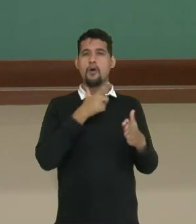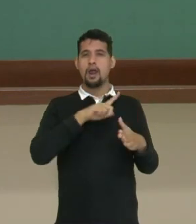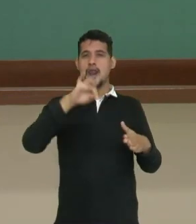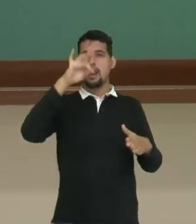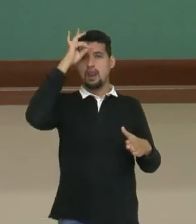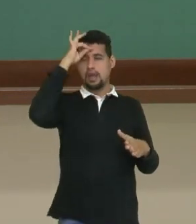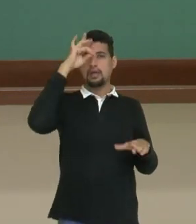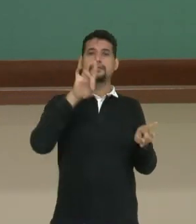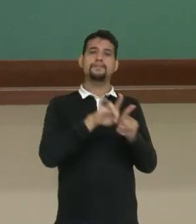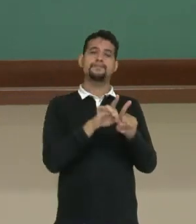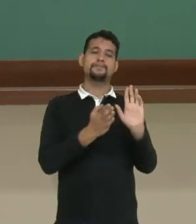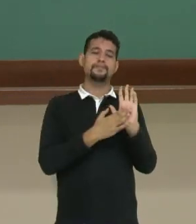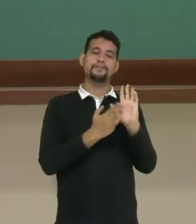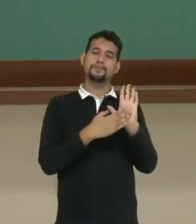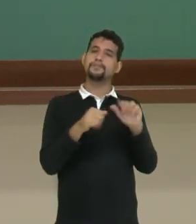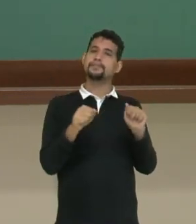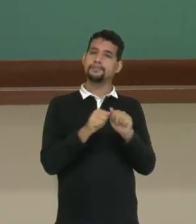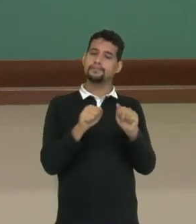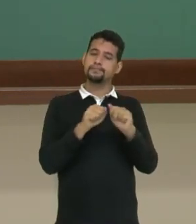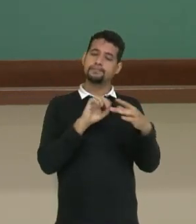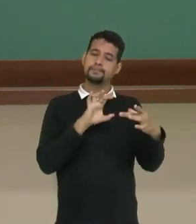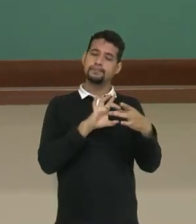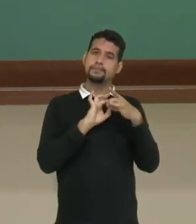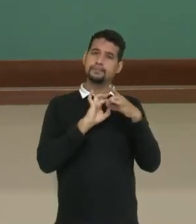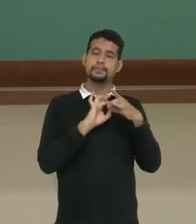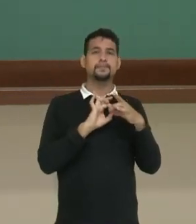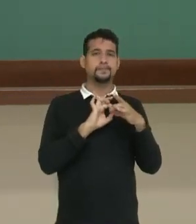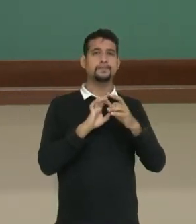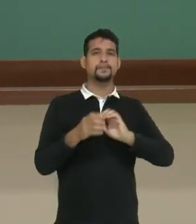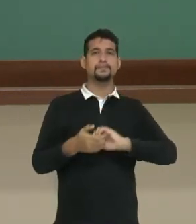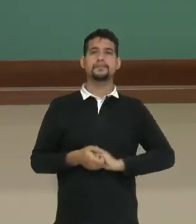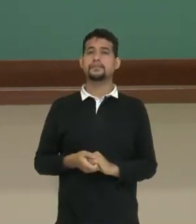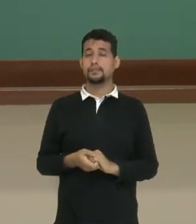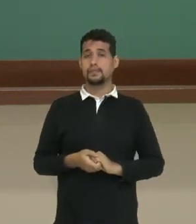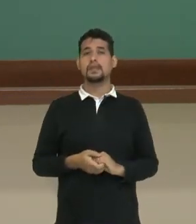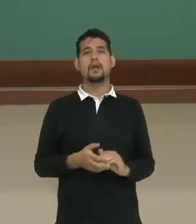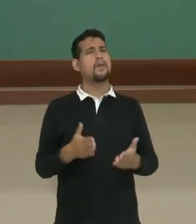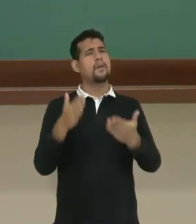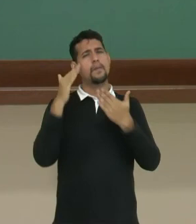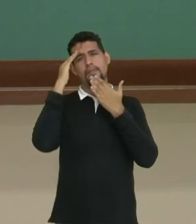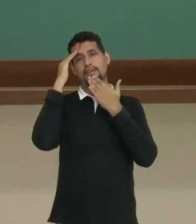memorizar a campanha que está sendo veiculada por meio de cartazes. Então,